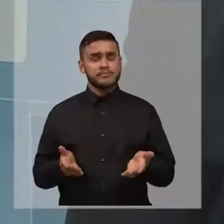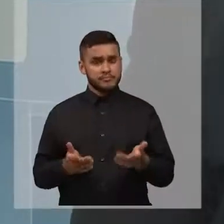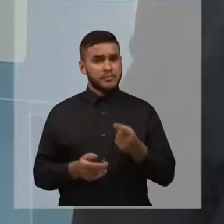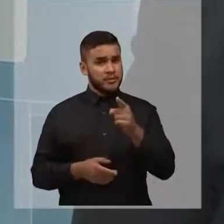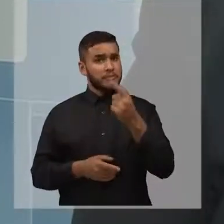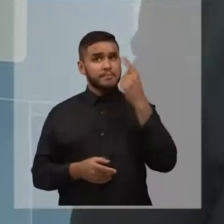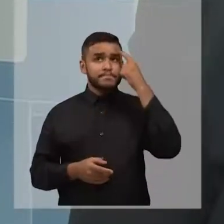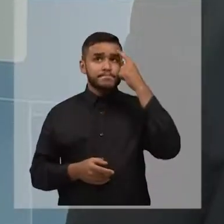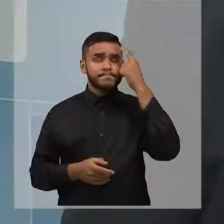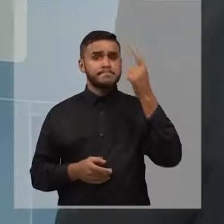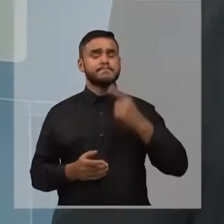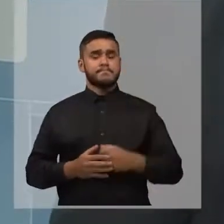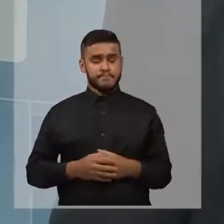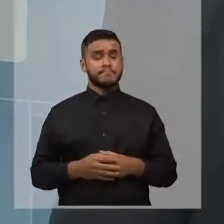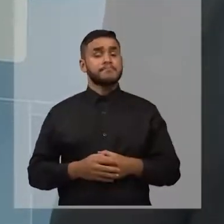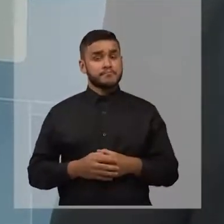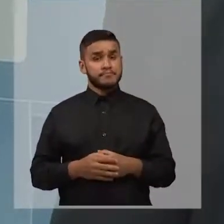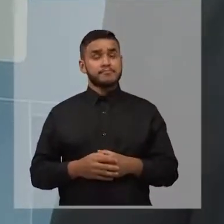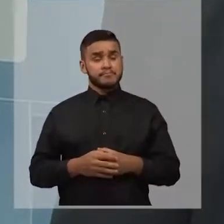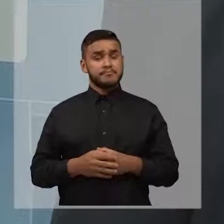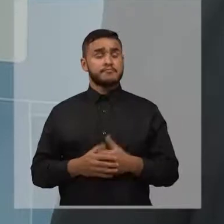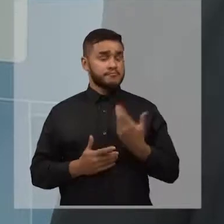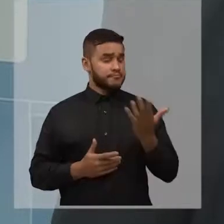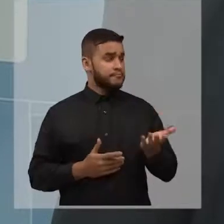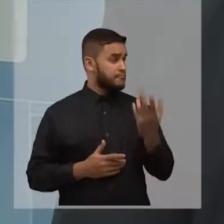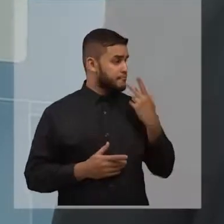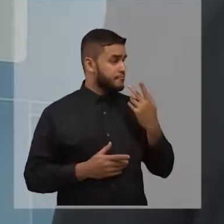desse problema. E eu